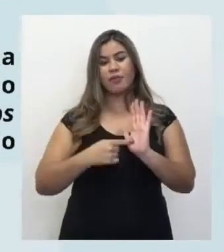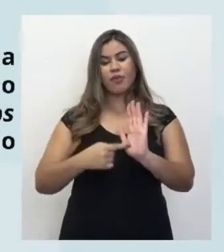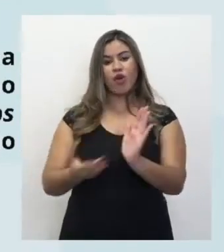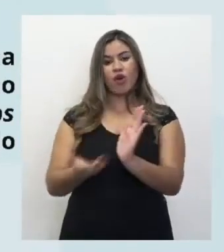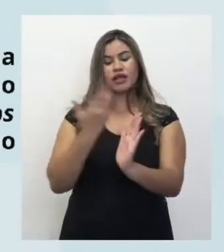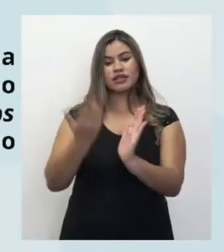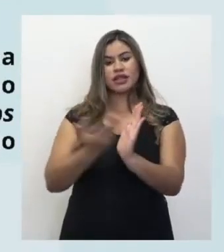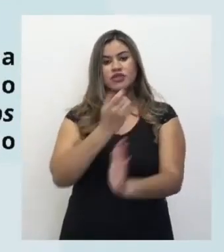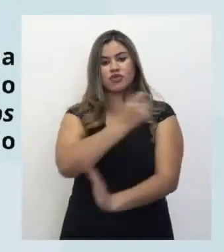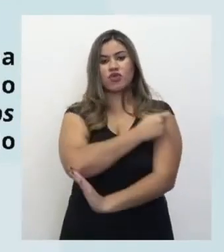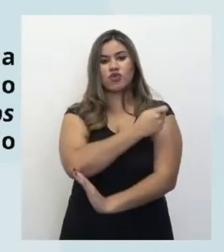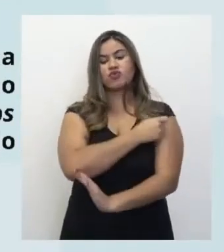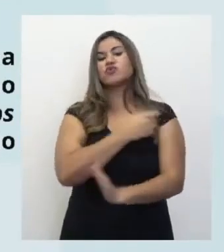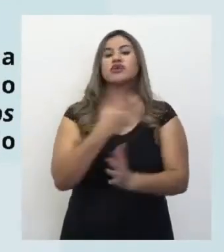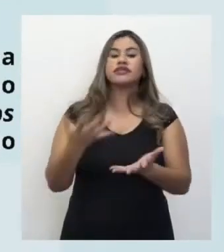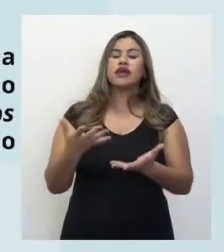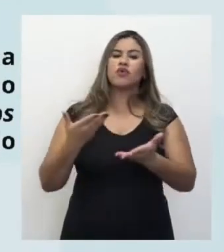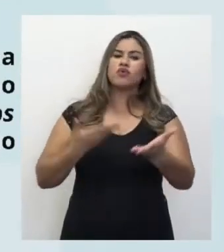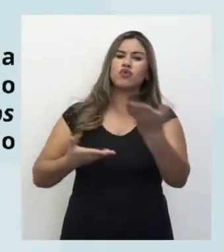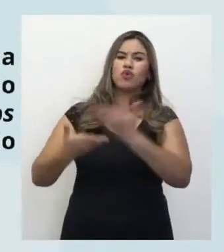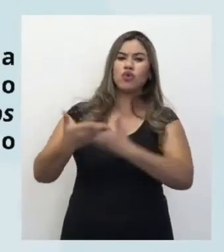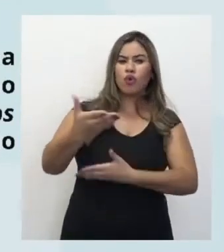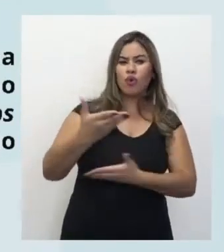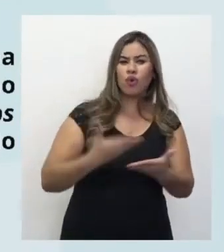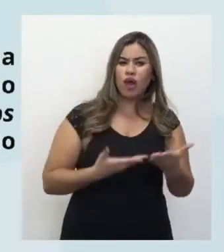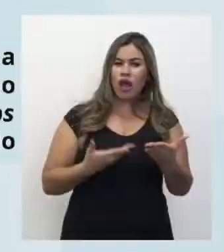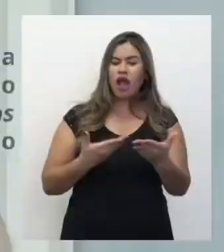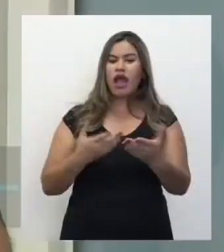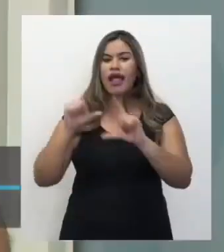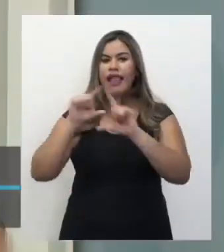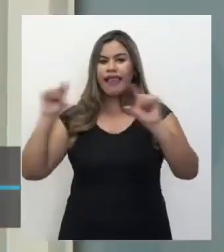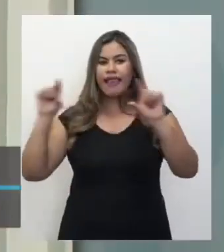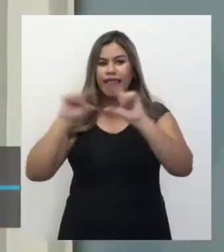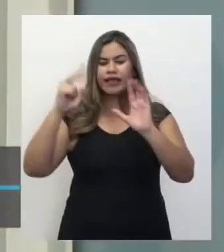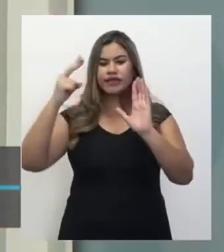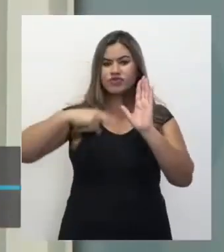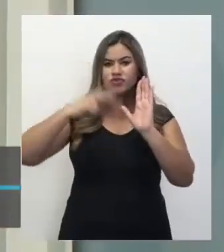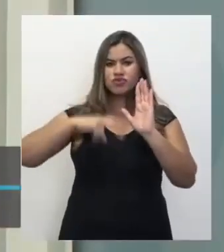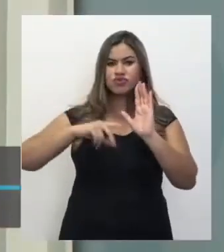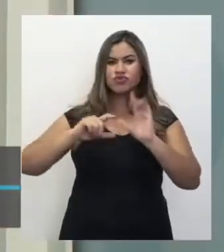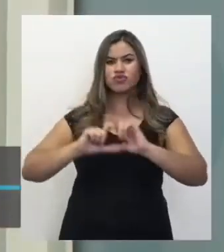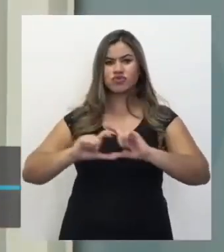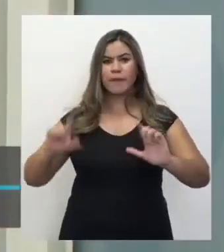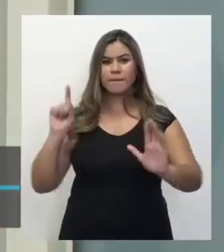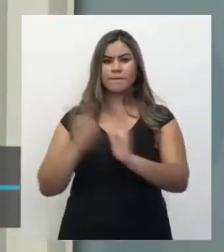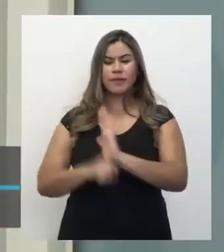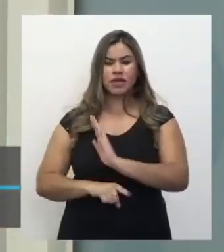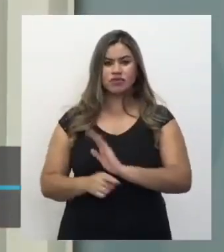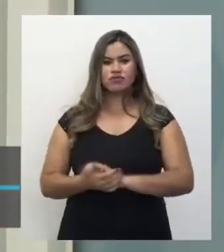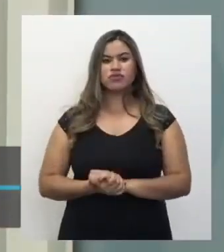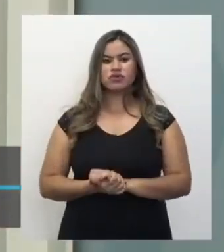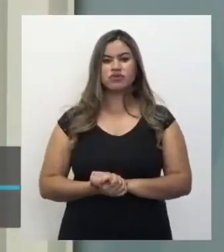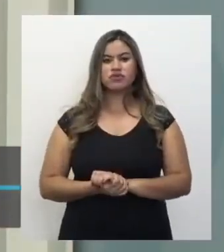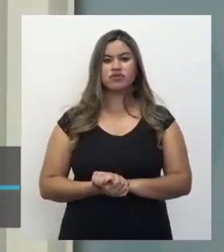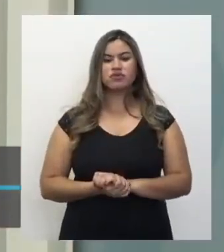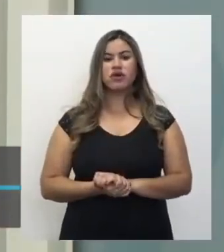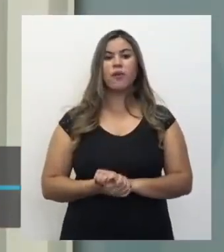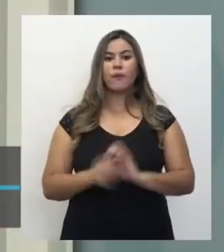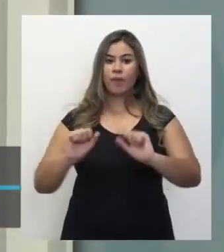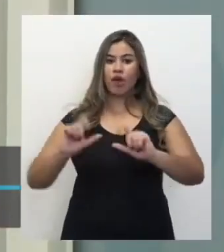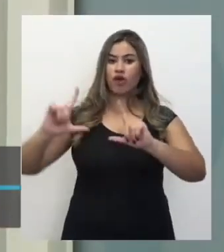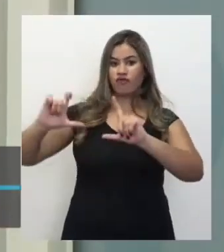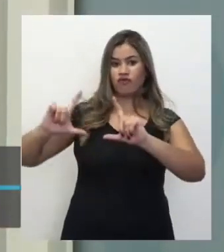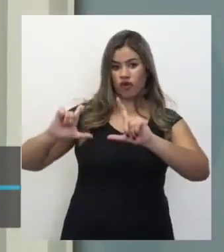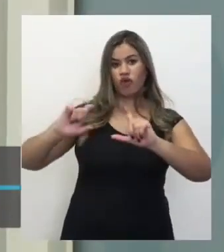Então, relacione a questão com o que nós acabamos de ler, tá bom? Tira um print, voltaremos com o outro slide, por